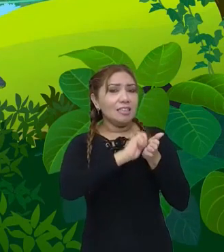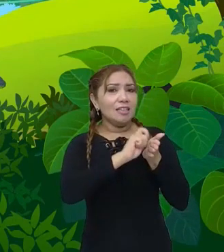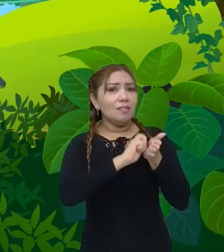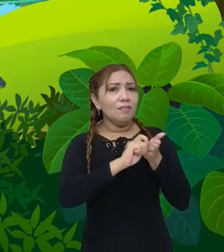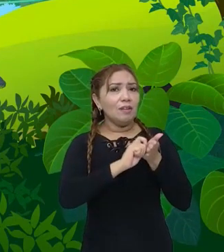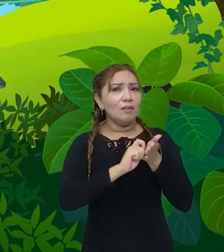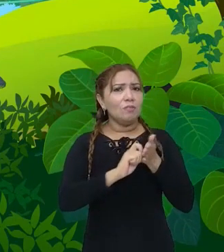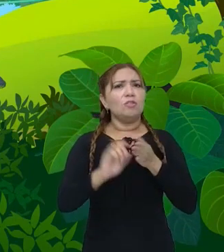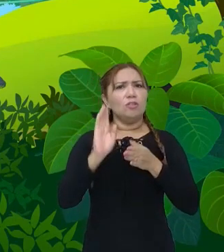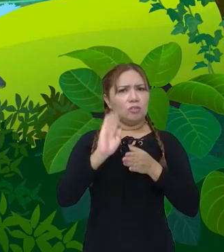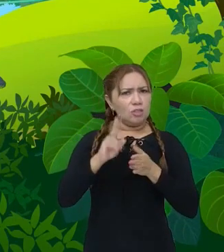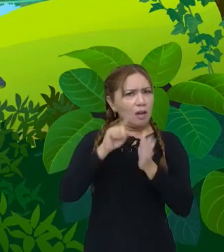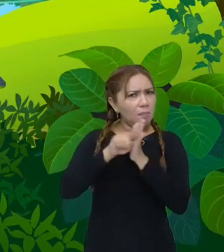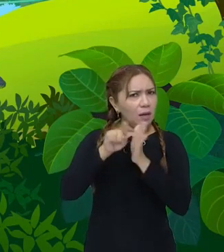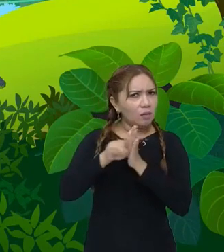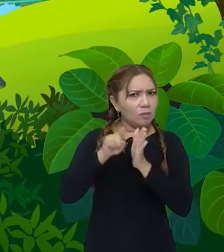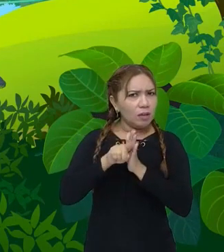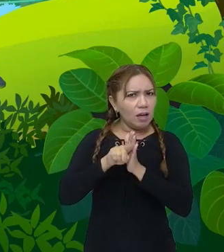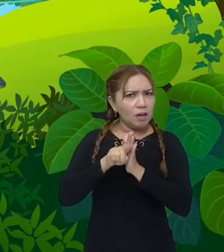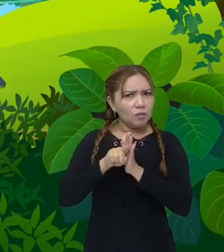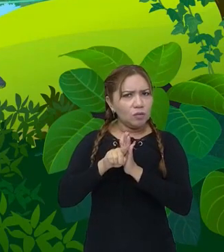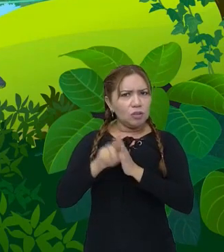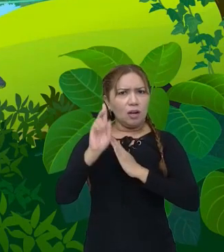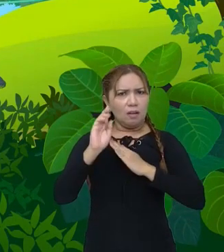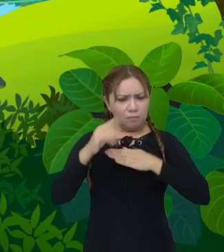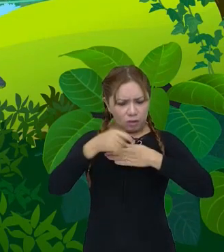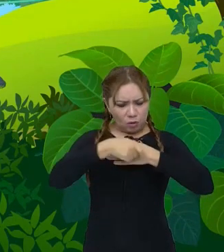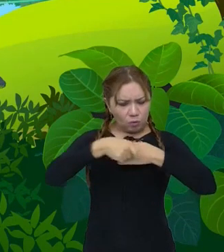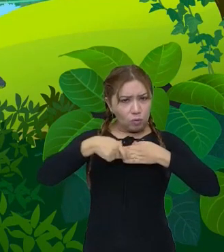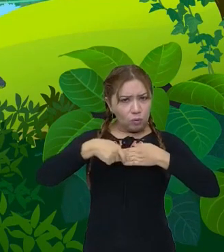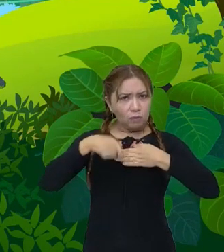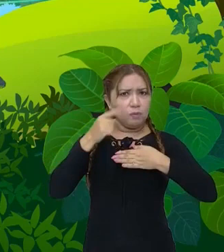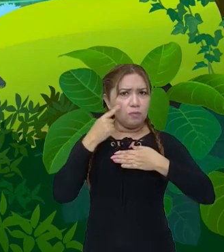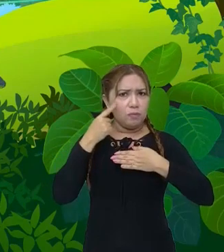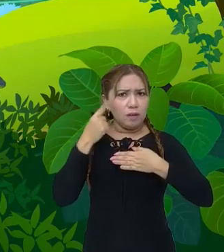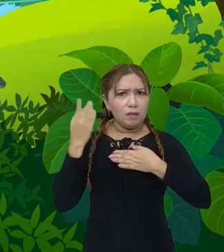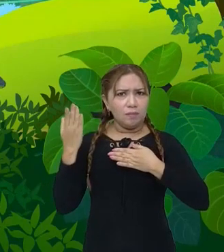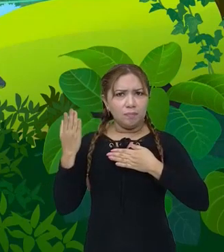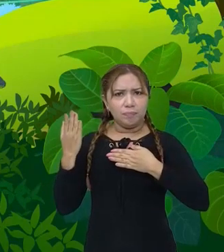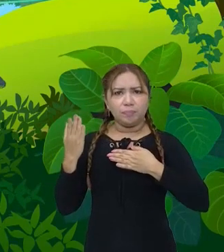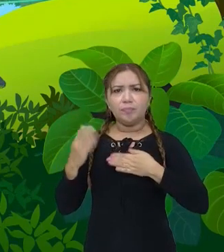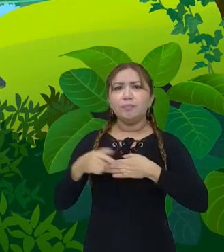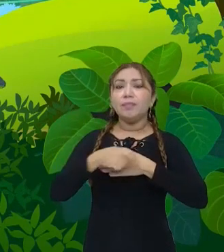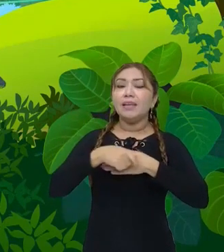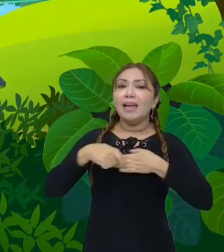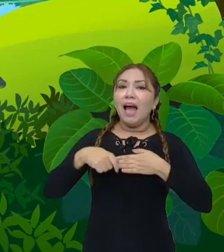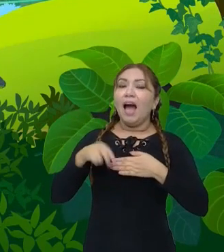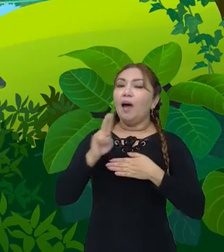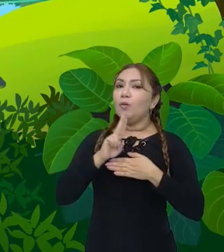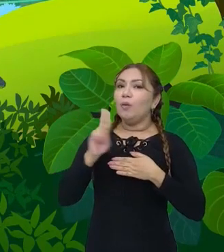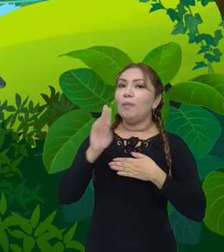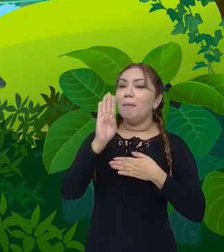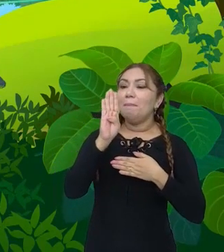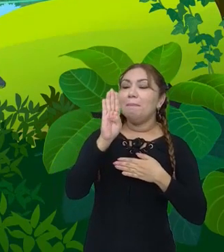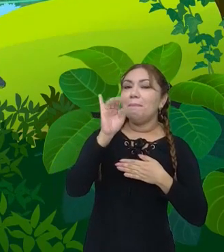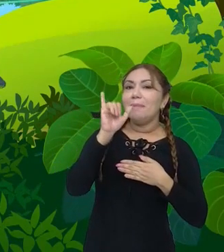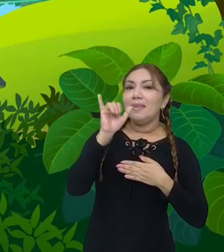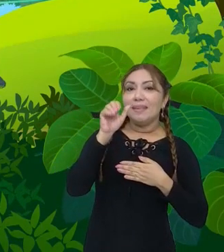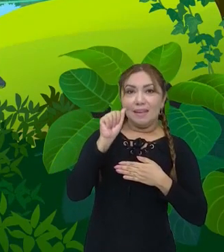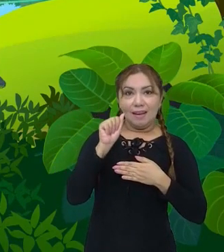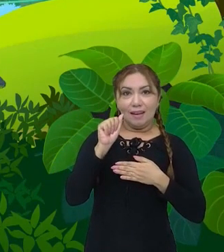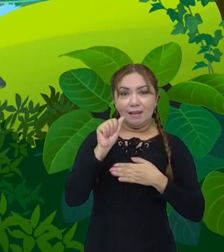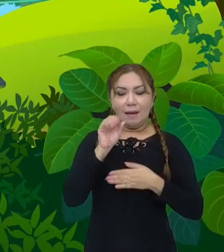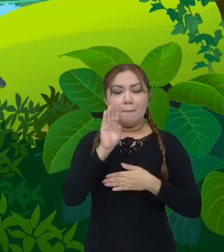se perguntaram, já viram a autora? Vamos descobrir agora. A autora é Bia Bertrand. Ela é uma